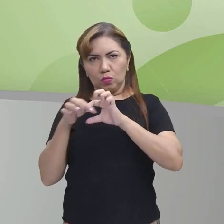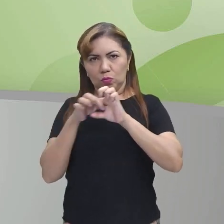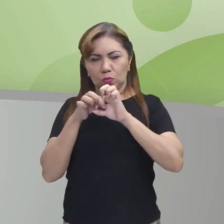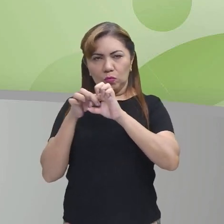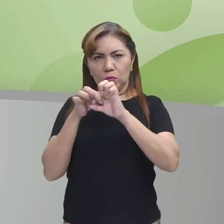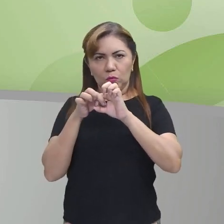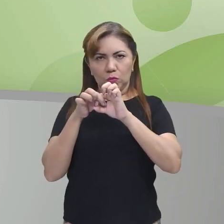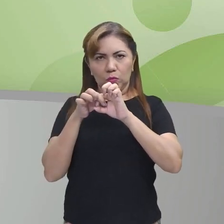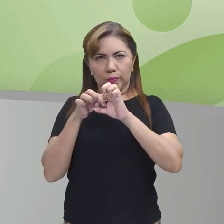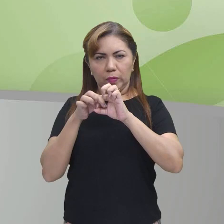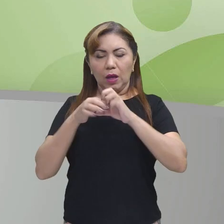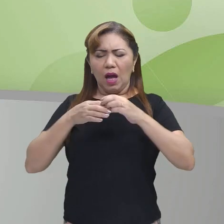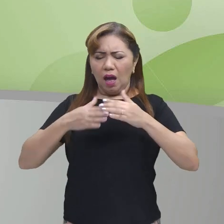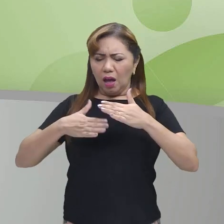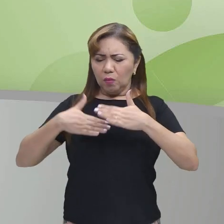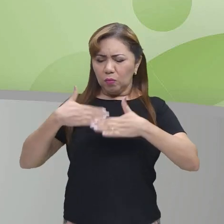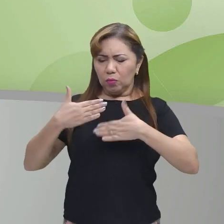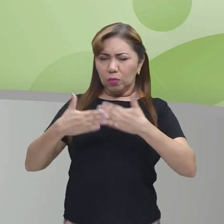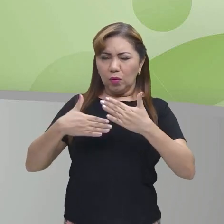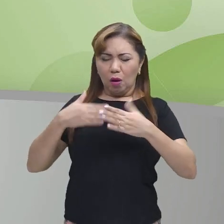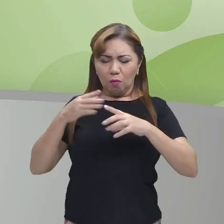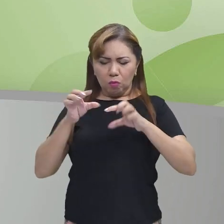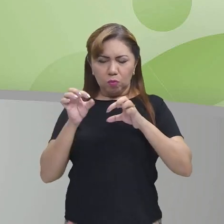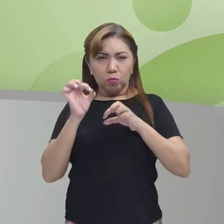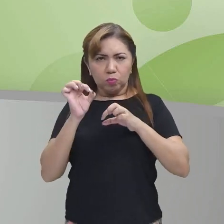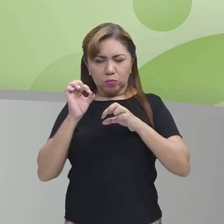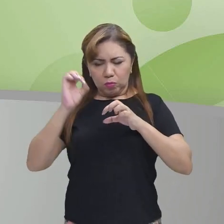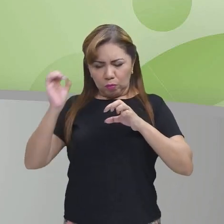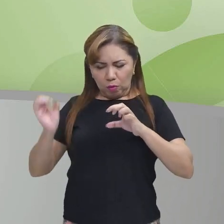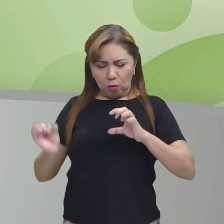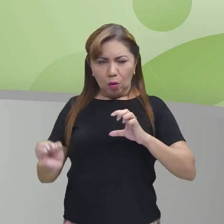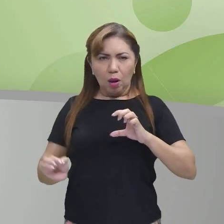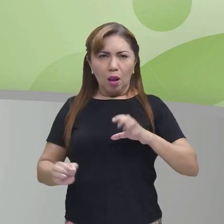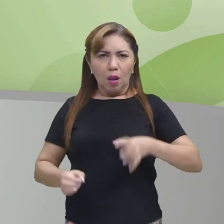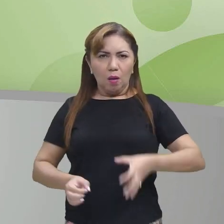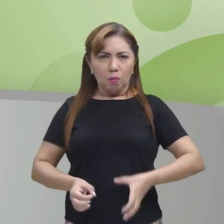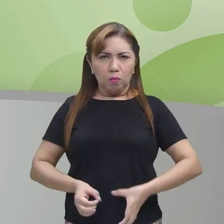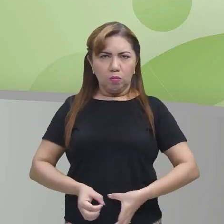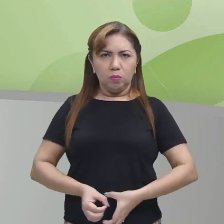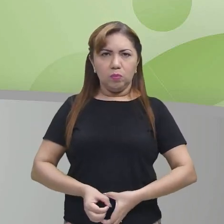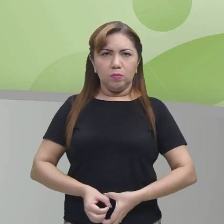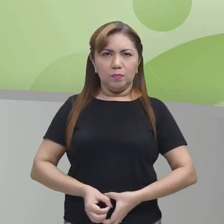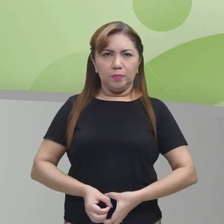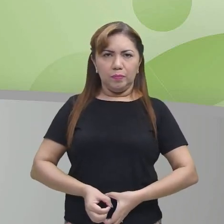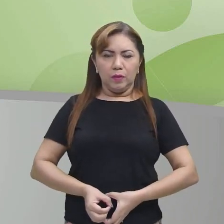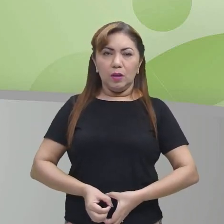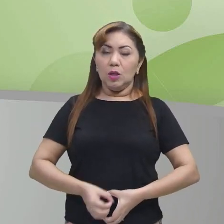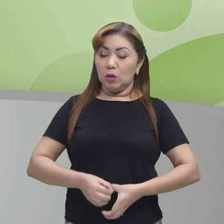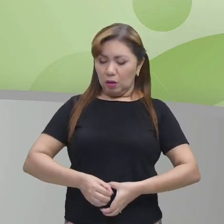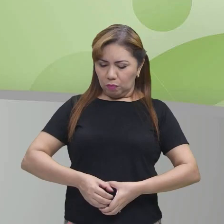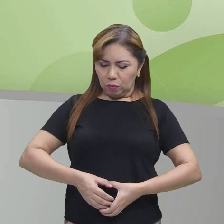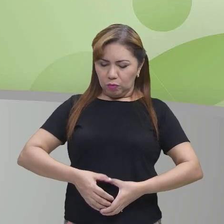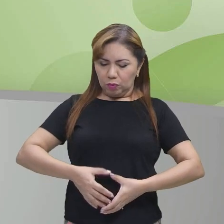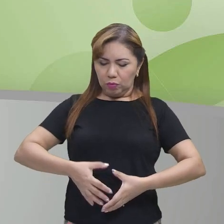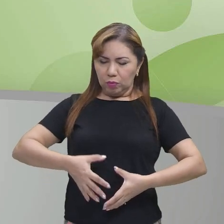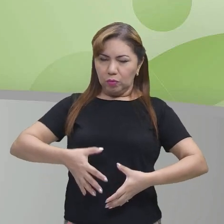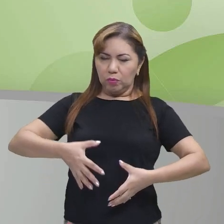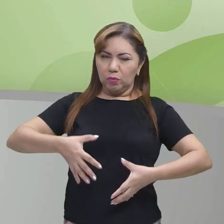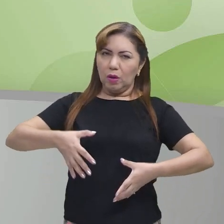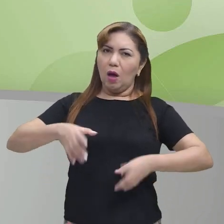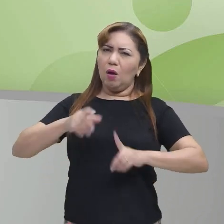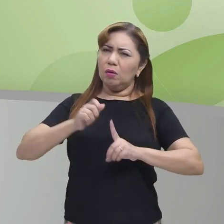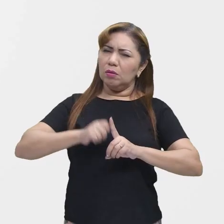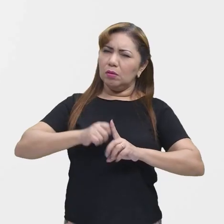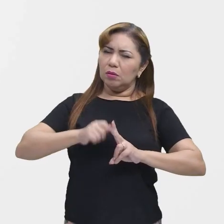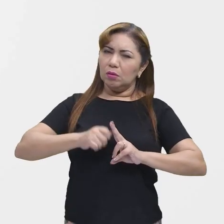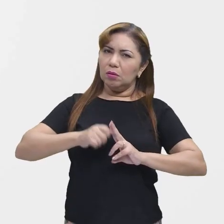eles se complementam para que ocorra a reprodução. Então, vamos ver um pouco sobre o sistema